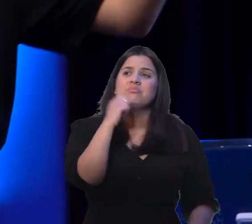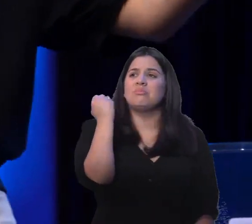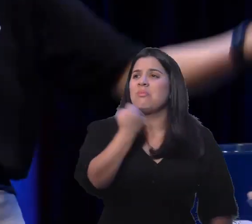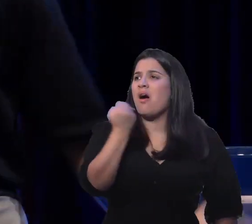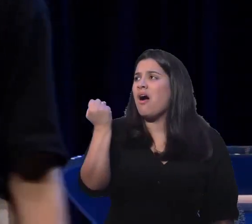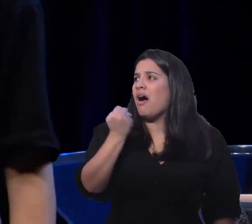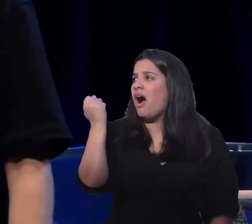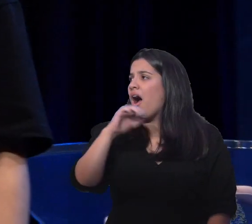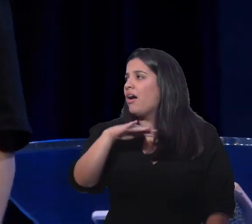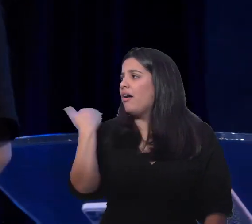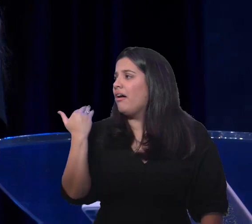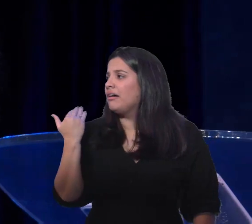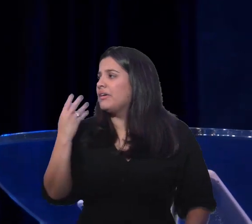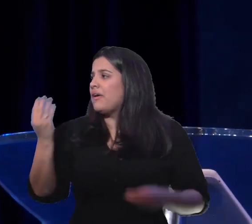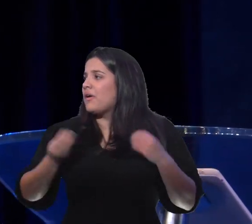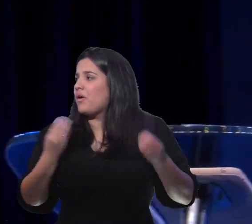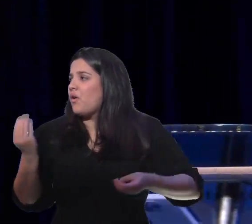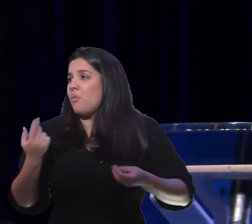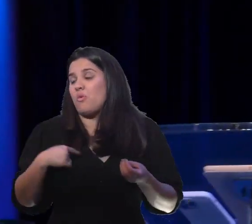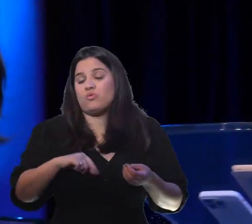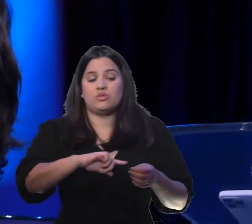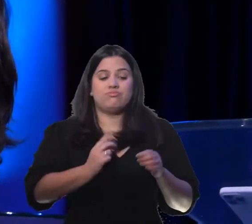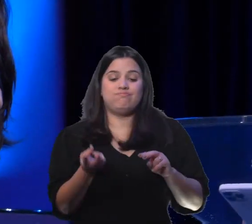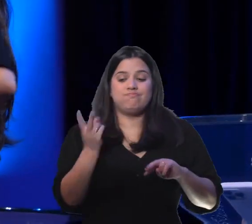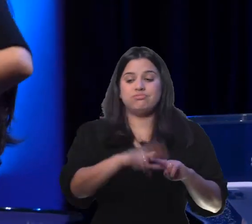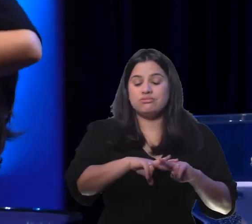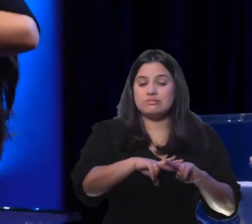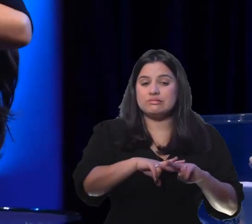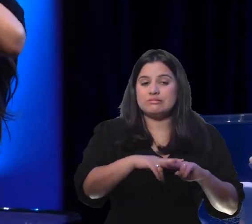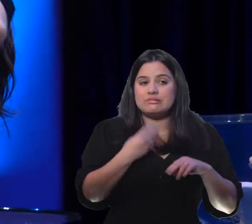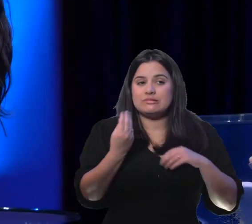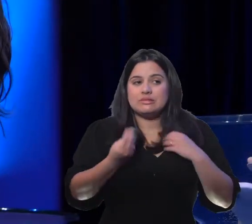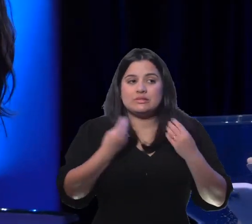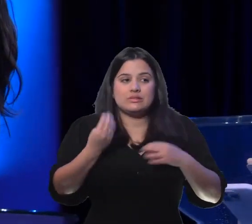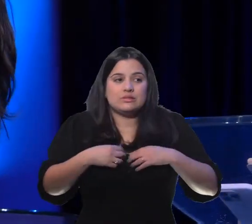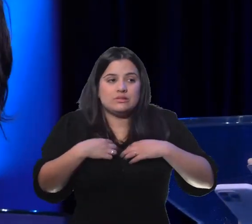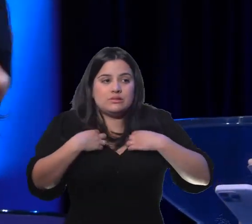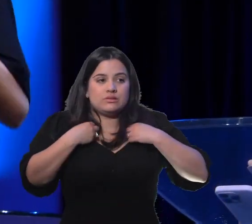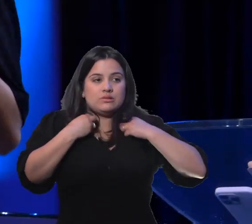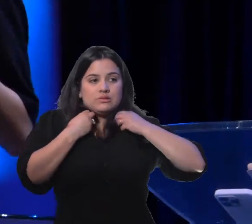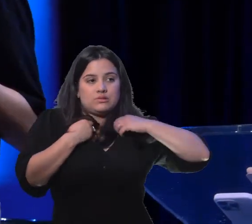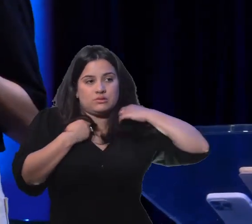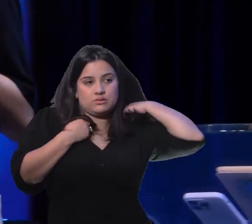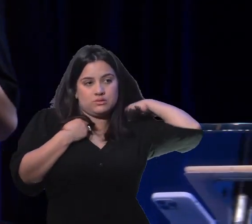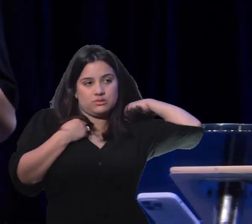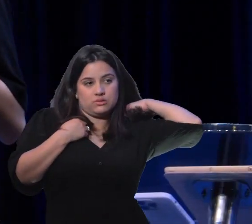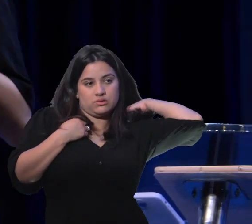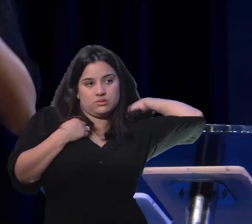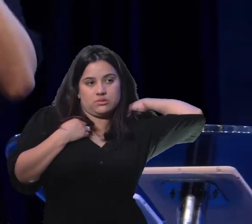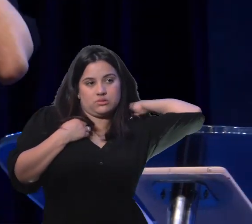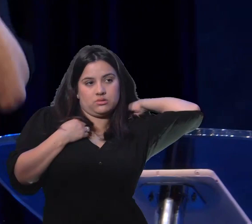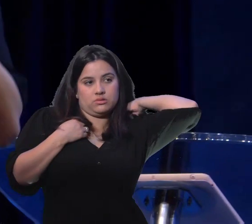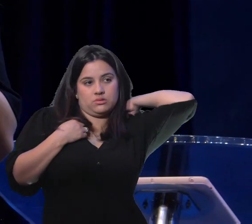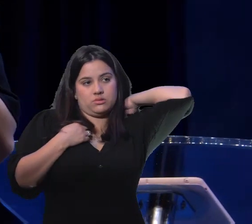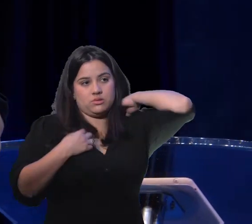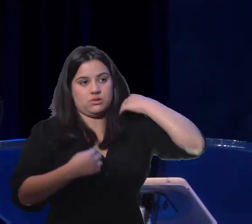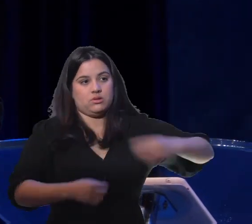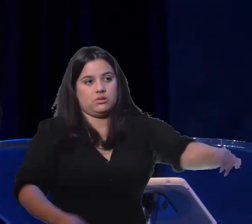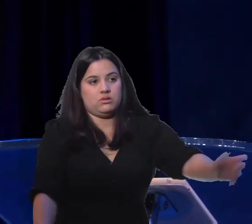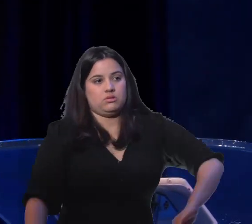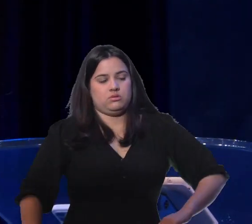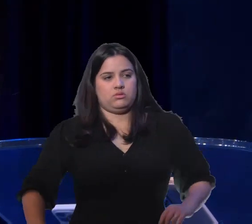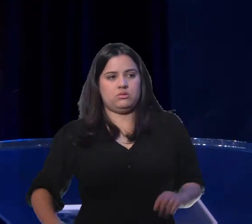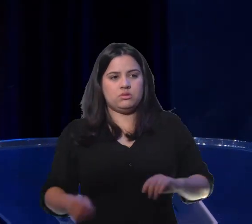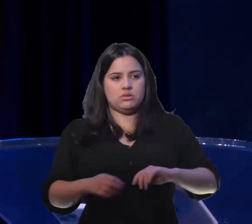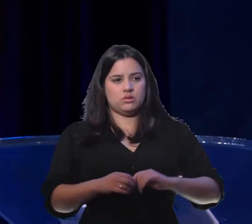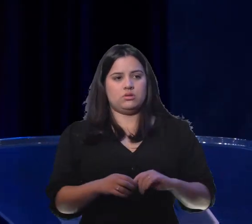para ser capturados por esses povos. E começaram a planejar voltar para o Egito. Eles eram escravos no Egito